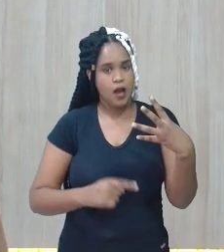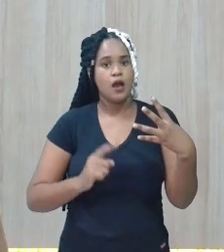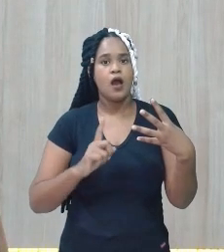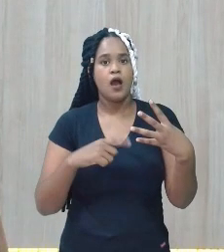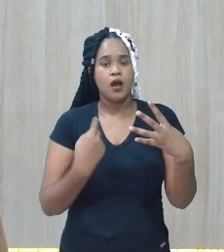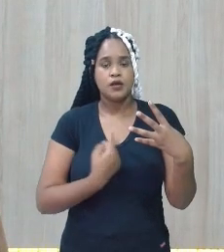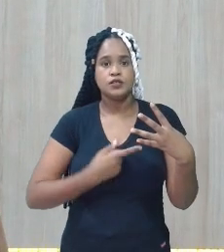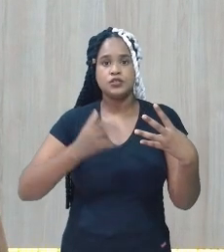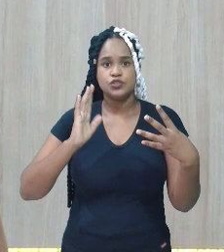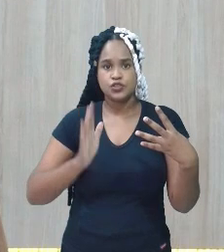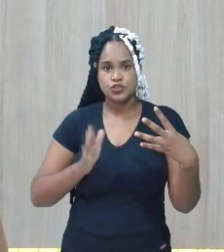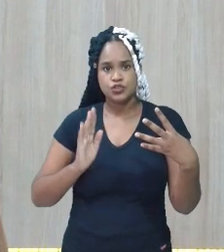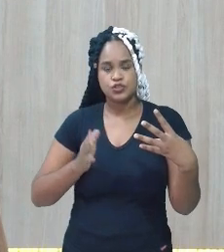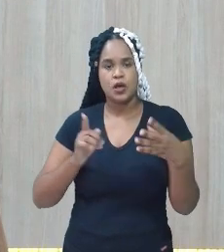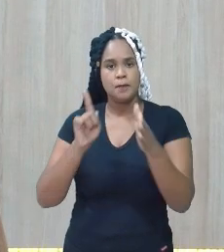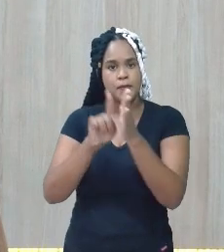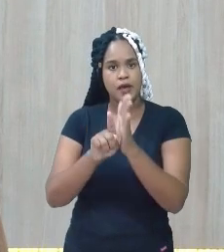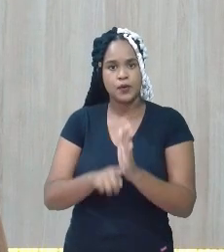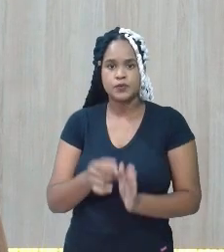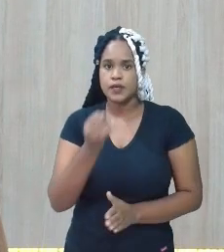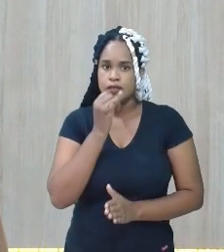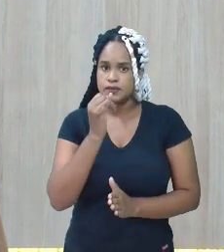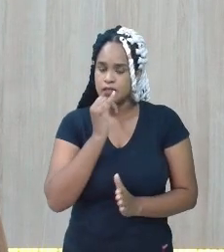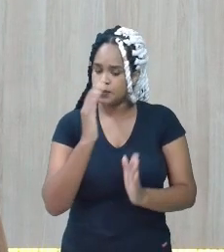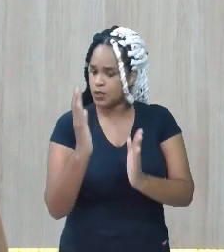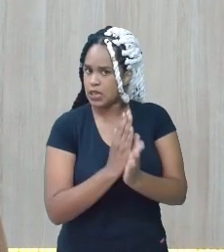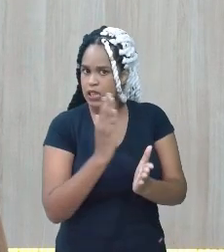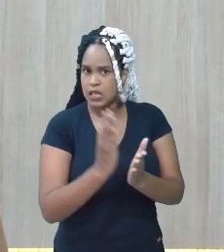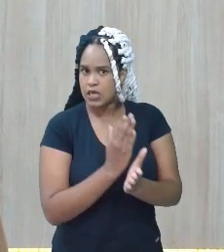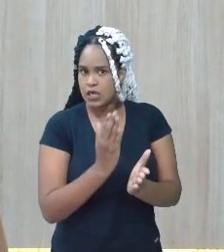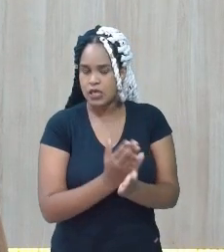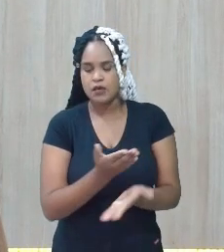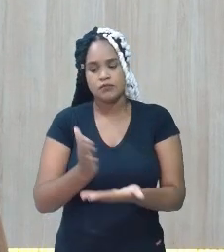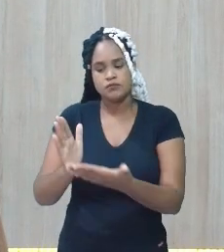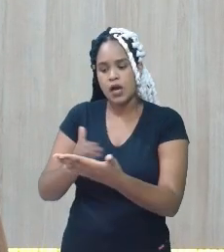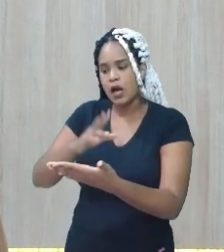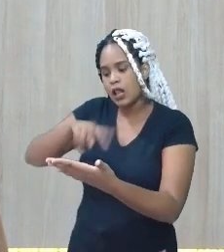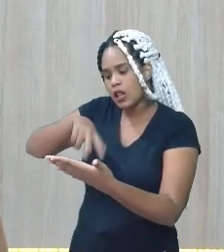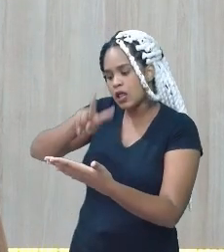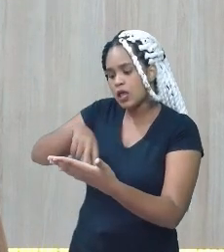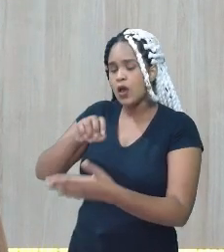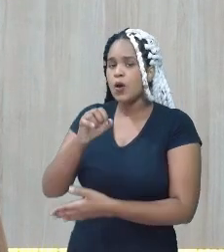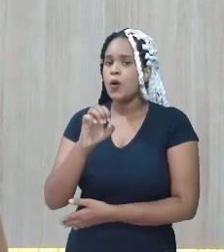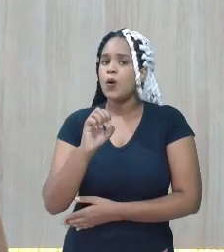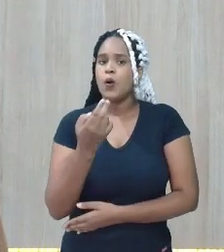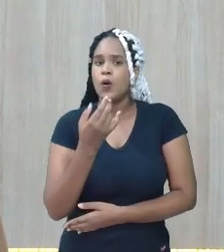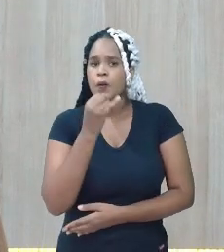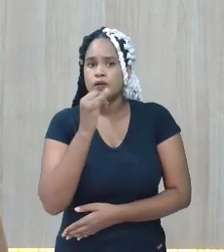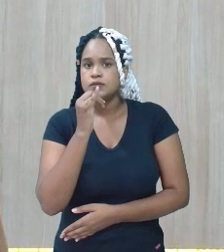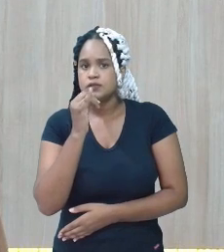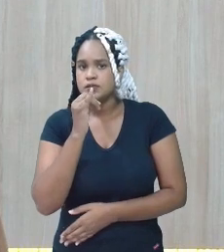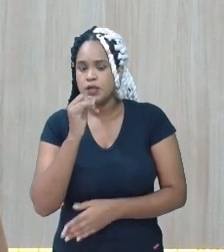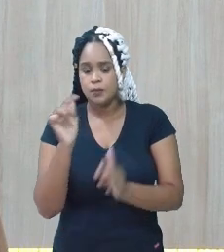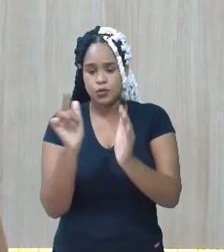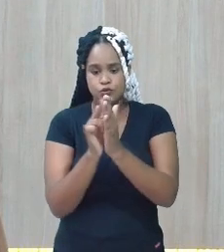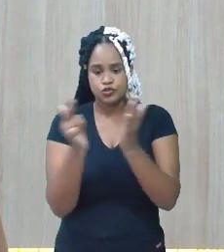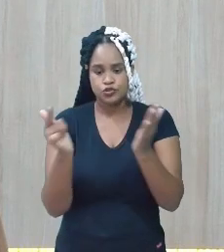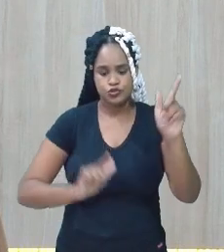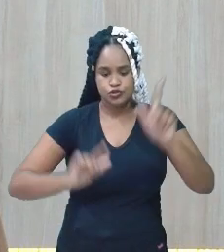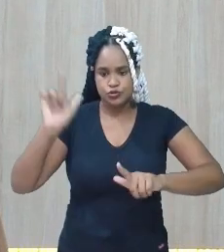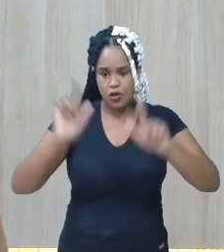ao estudante quando a gente lia um livro para eles ou botava uma reportagem. Qual é o título do texto? Qual